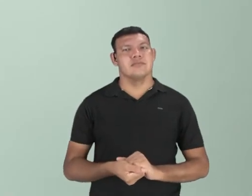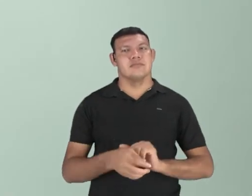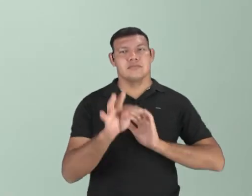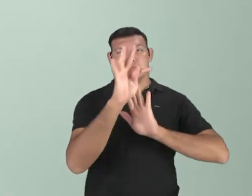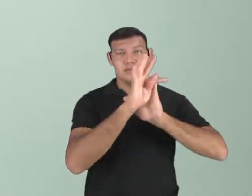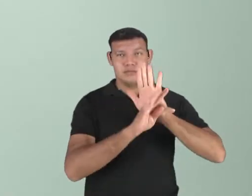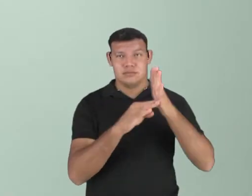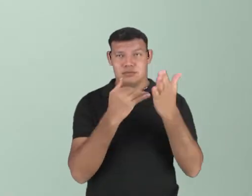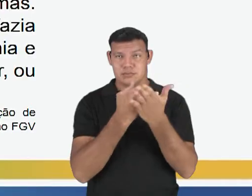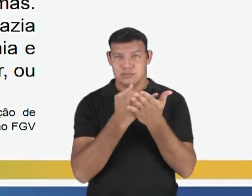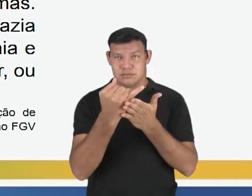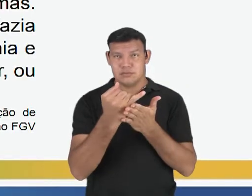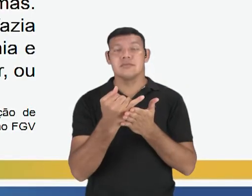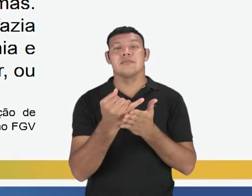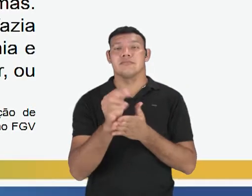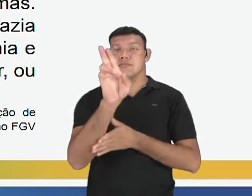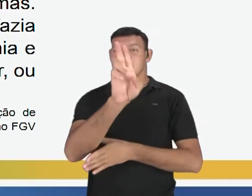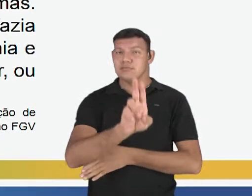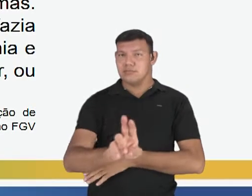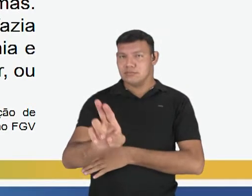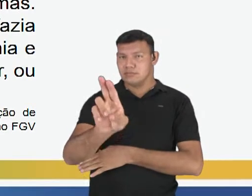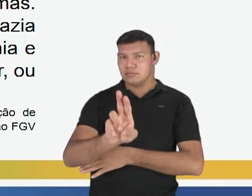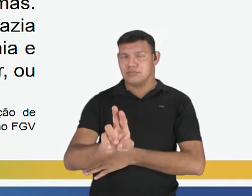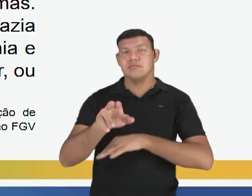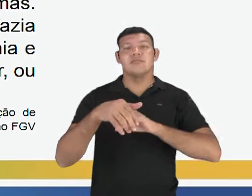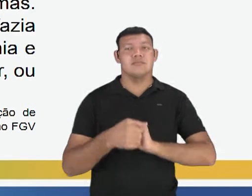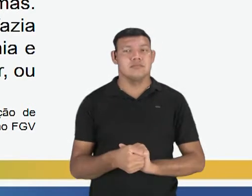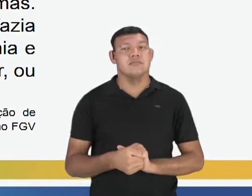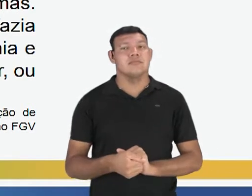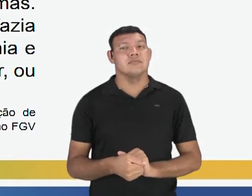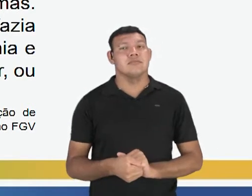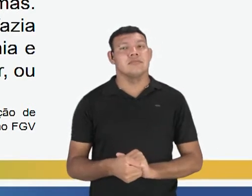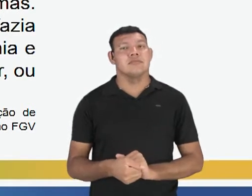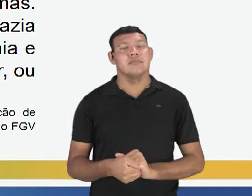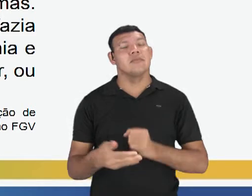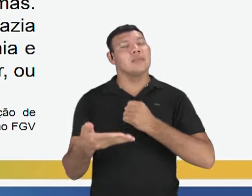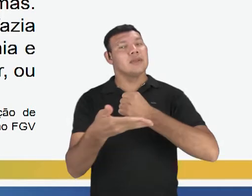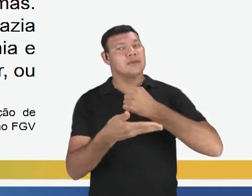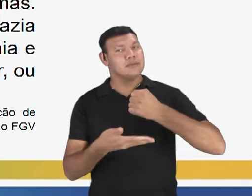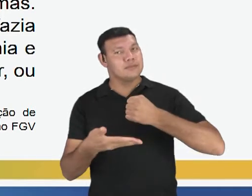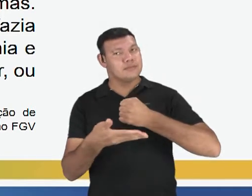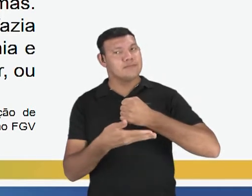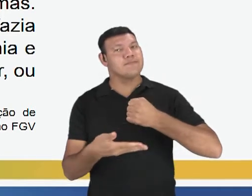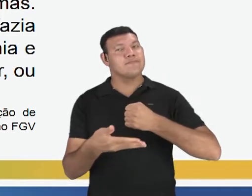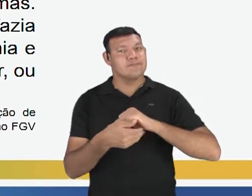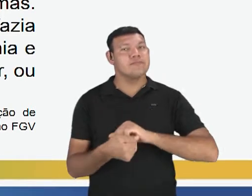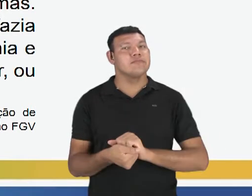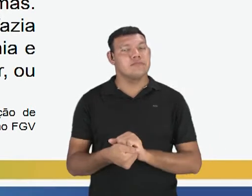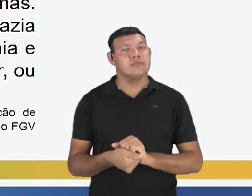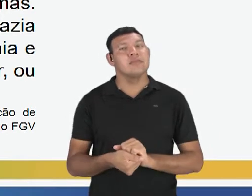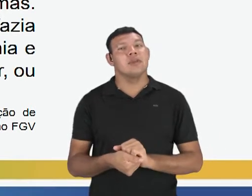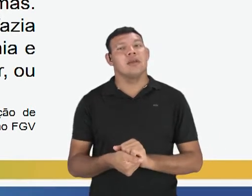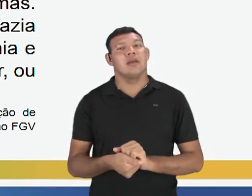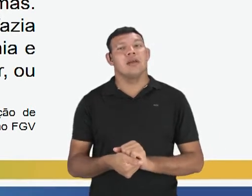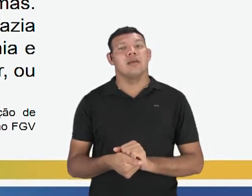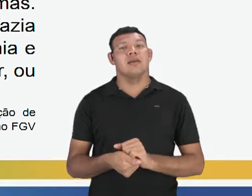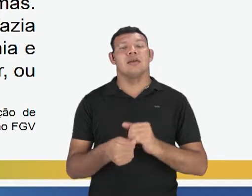textozinho introdutório, nós vamos estar usando esse texto como base de roteiro para a gente